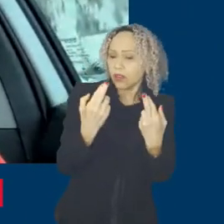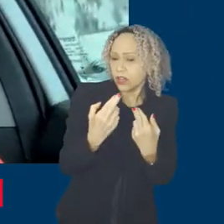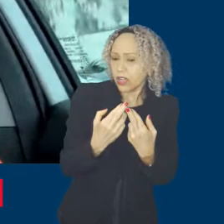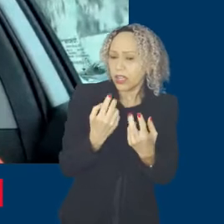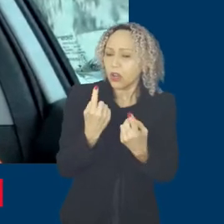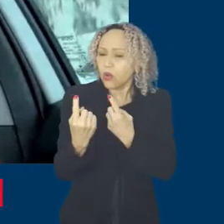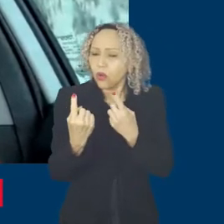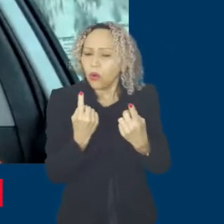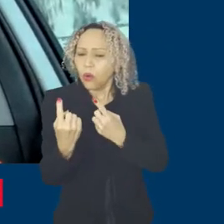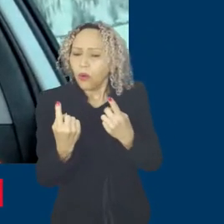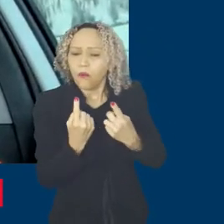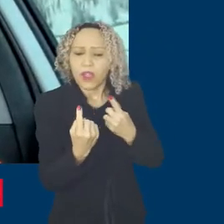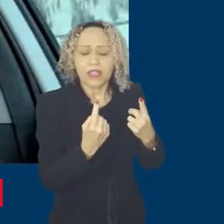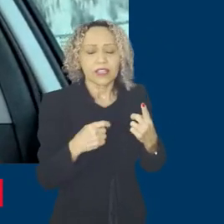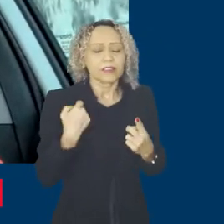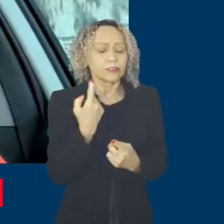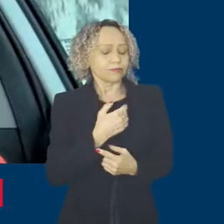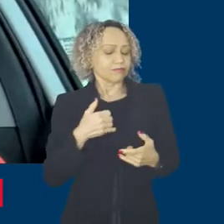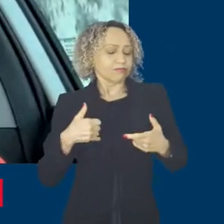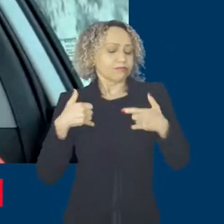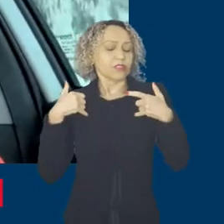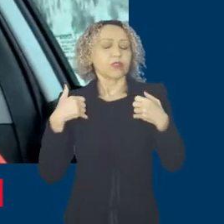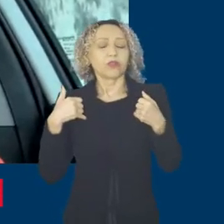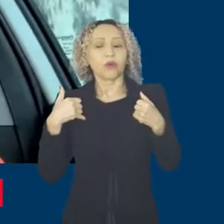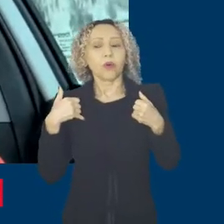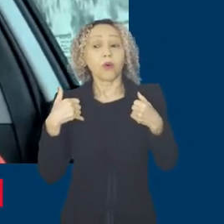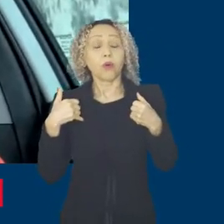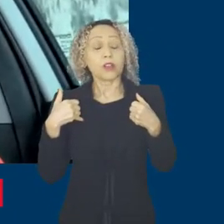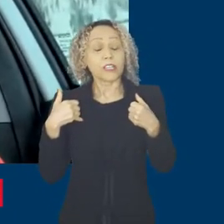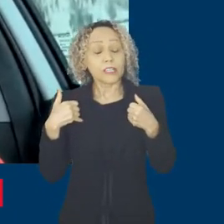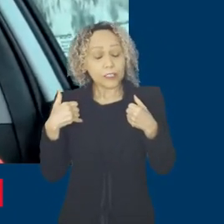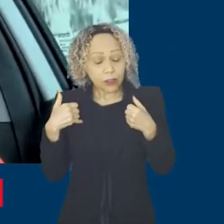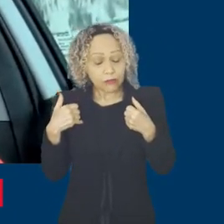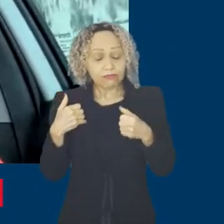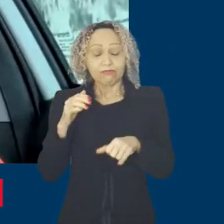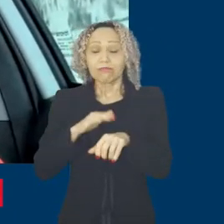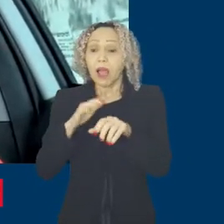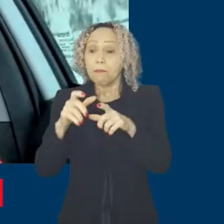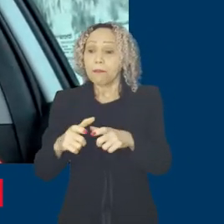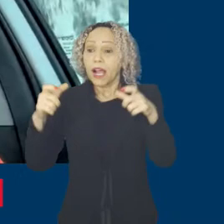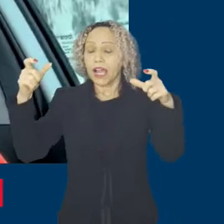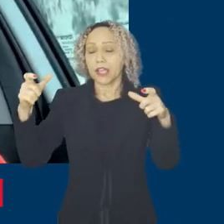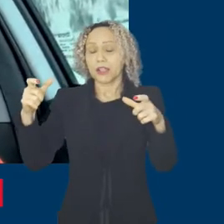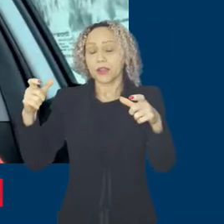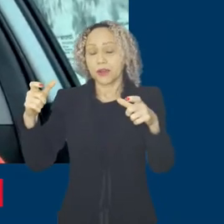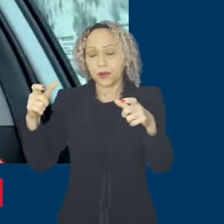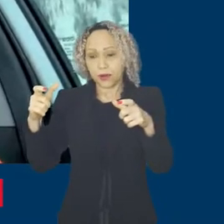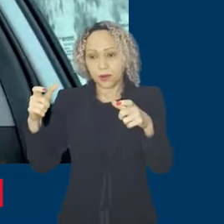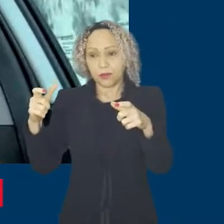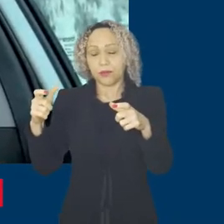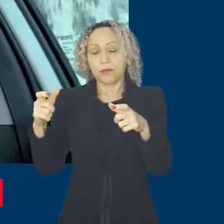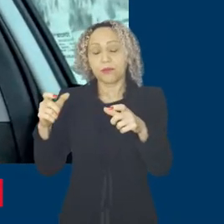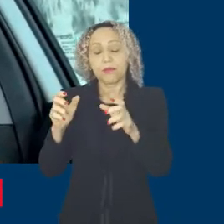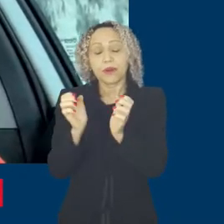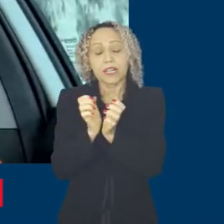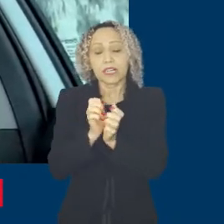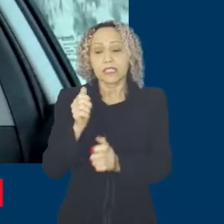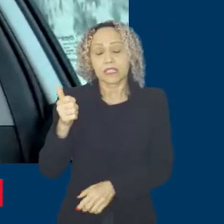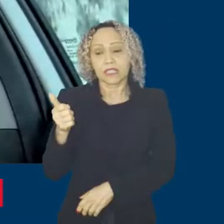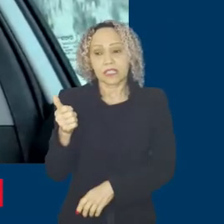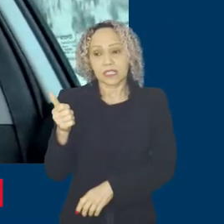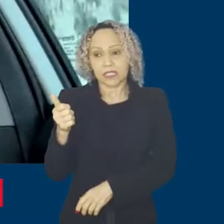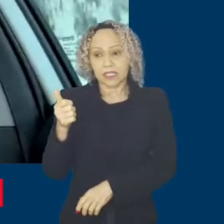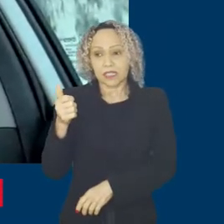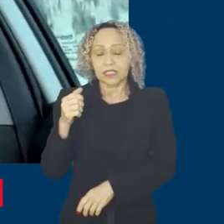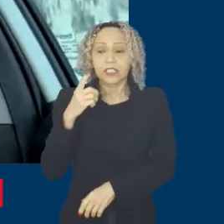Nós que temos muito orgulho de ter eleito a maior bancada federal de deputados federais, 18 deputadas federais, que a